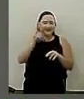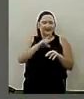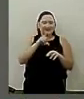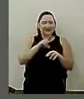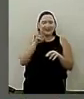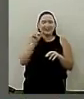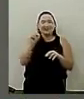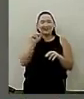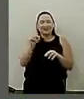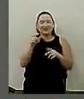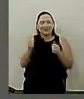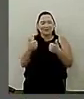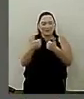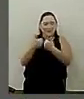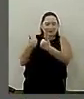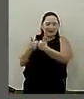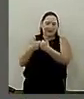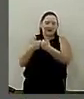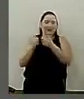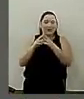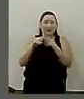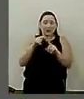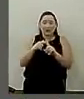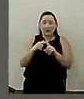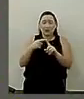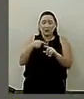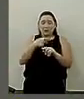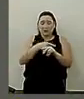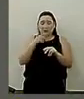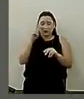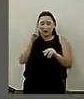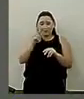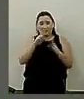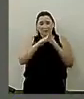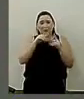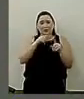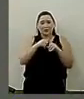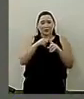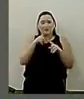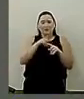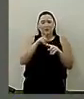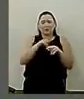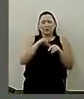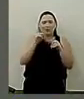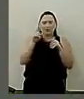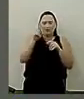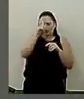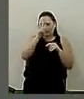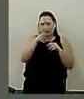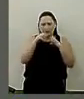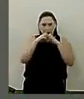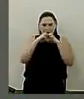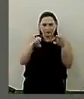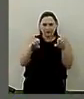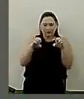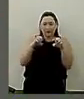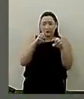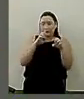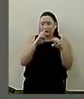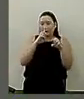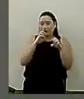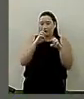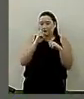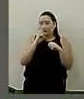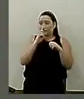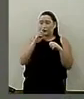à direita, em voga pelas igrejas, eu soube de uma igreja que eles marcaram, evangelizaram um bairro, e eles então tinham que